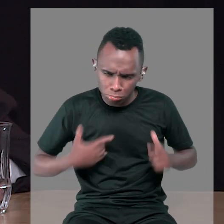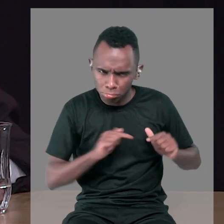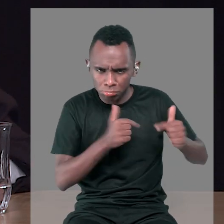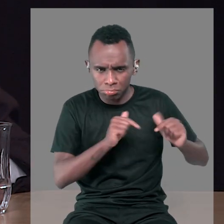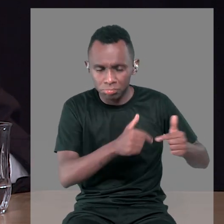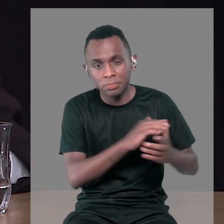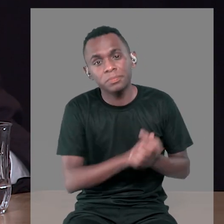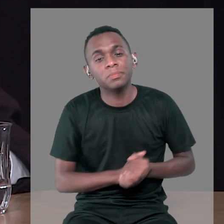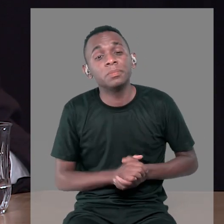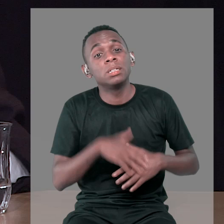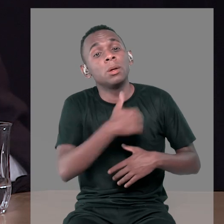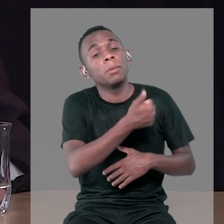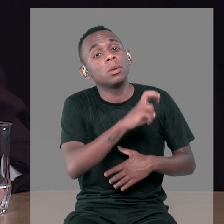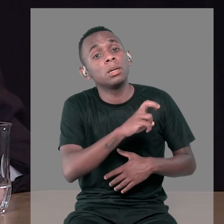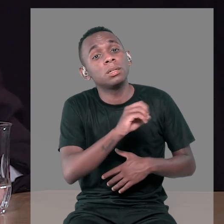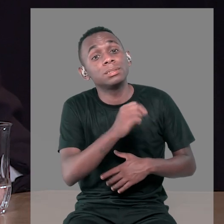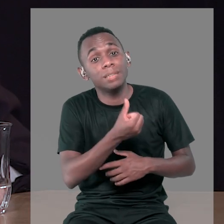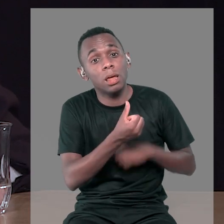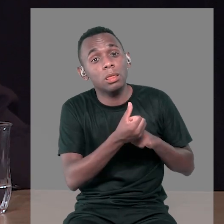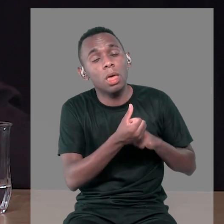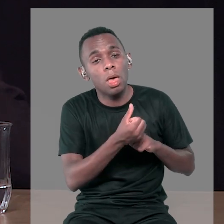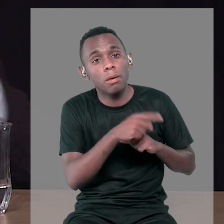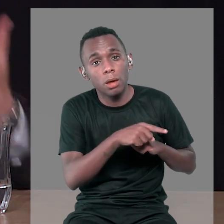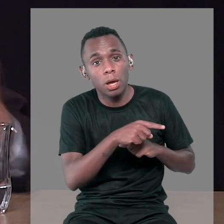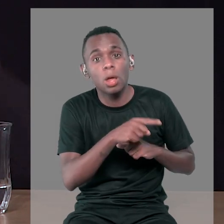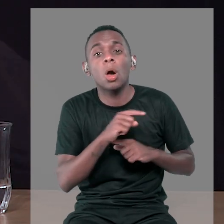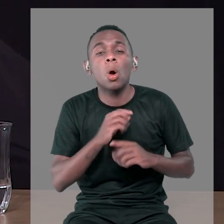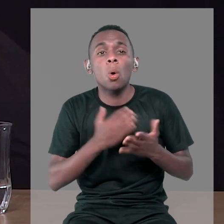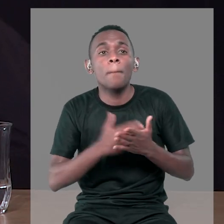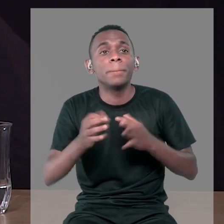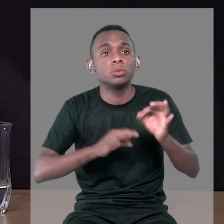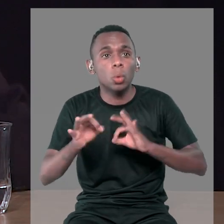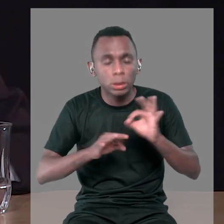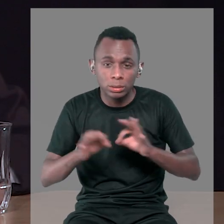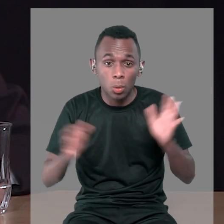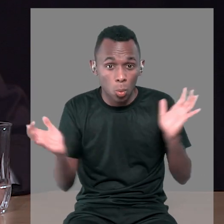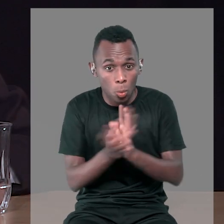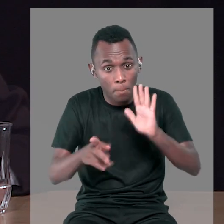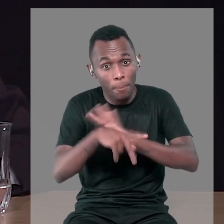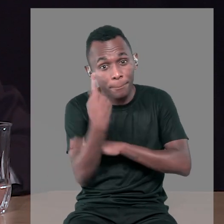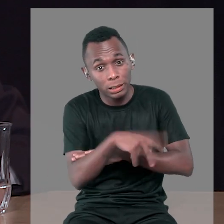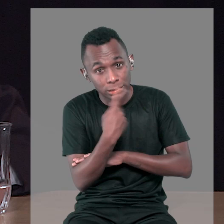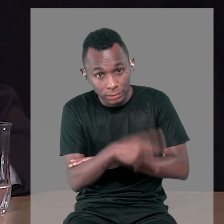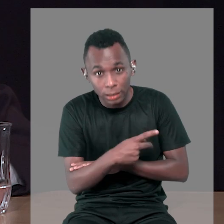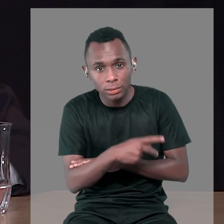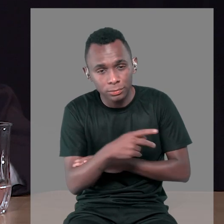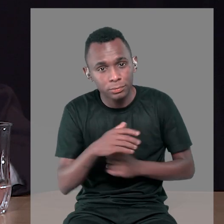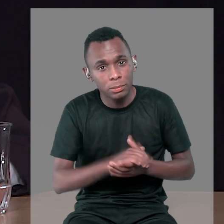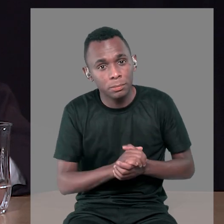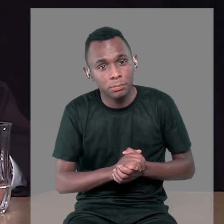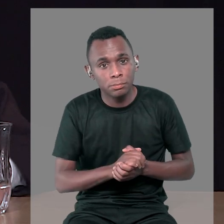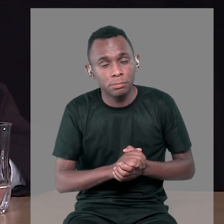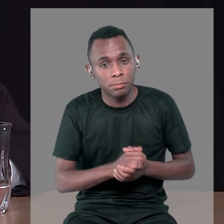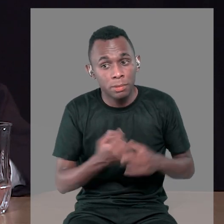Né? Em 1506, ele então começa a organização de uma milícia própria para Florença, para se defender.